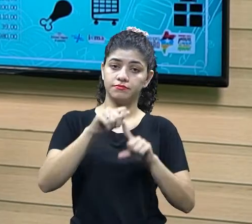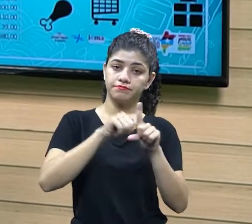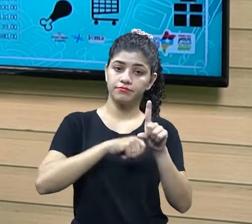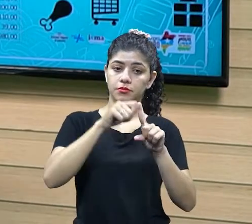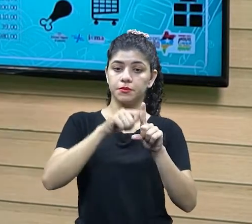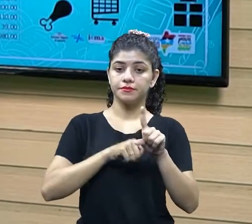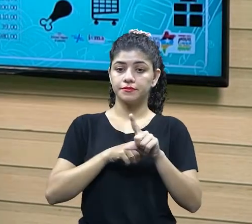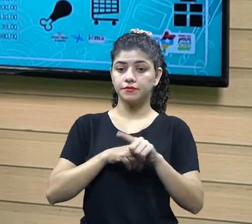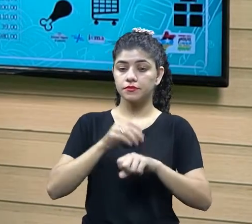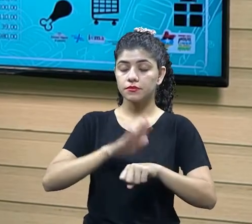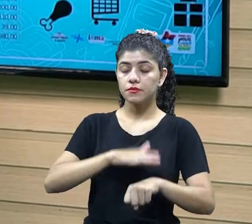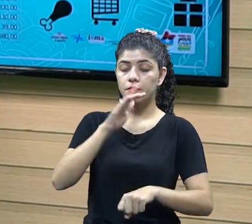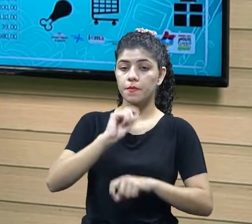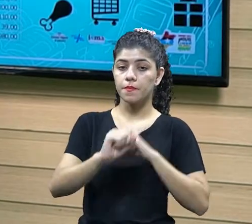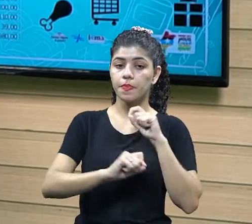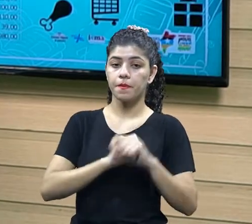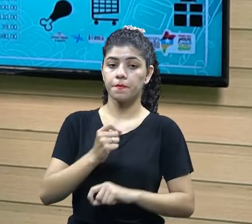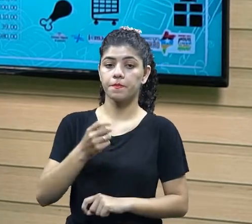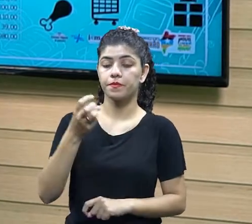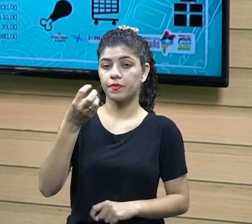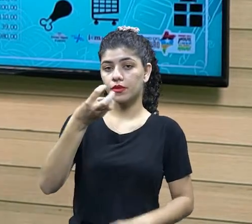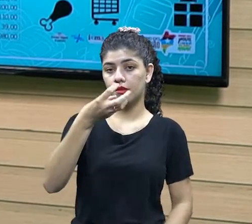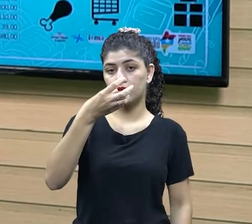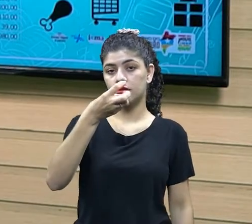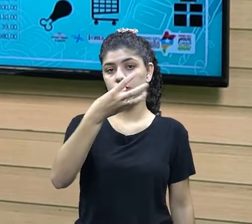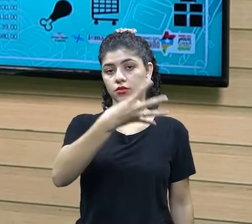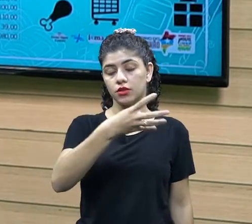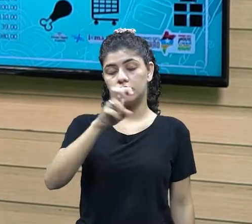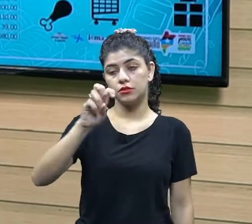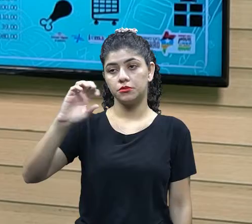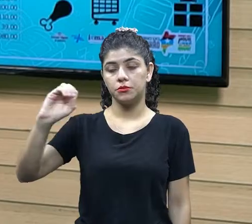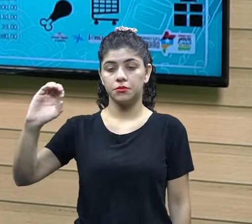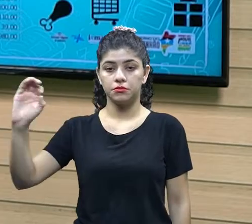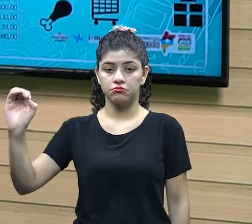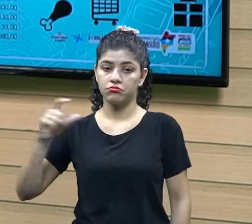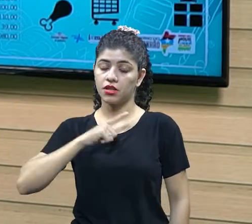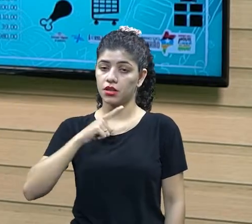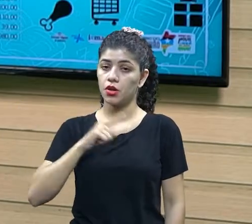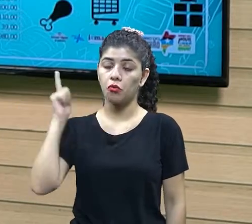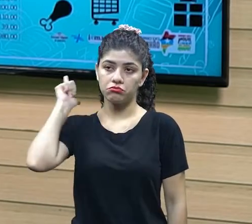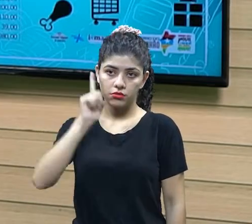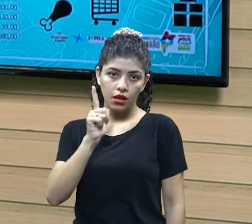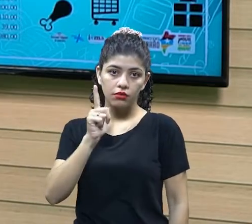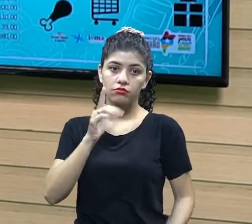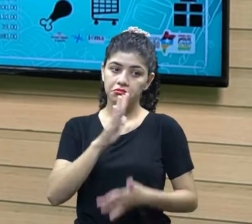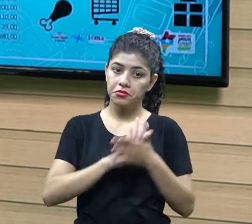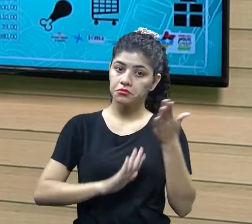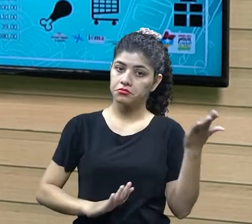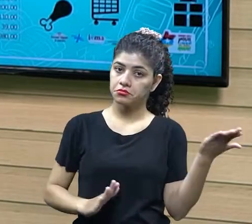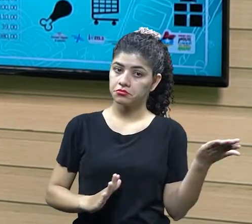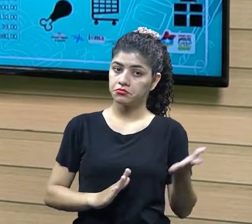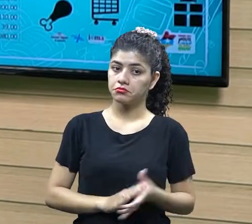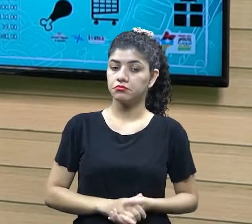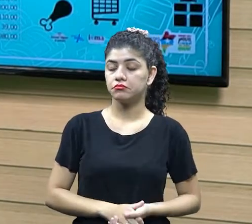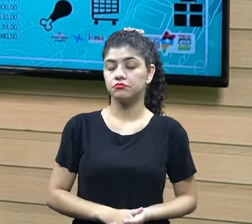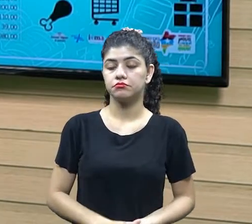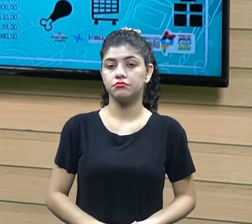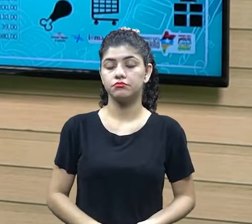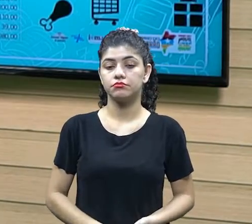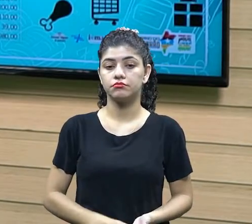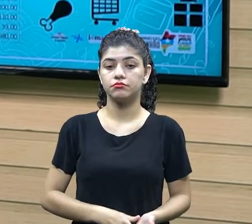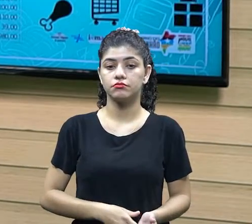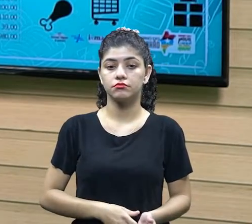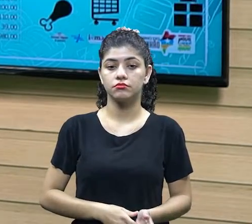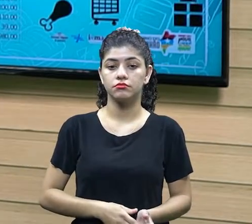despesas mensais, mais esse ganho que ele tem, será que ele vai ter condição de fazer essa viagem em um curto período